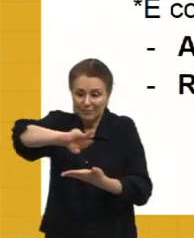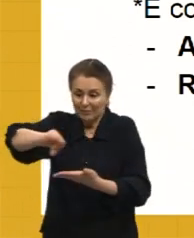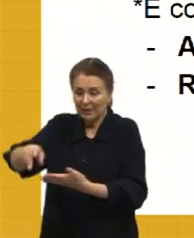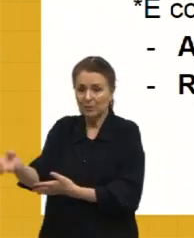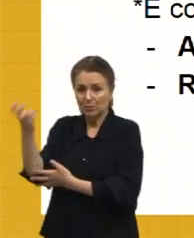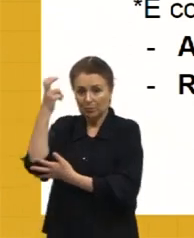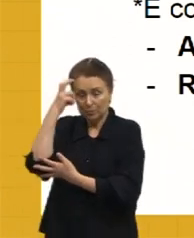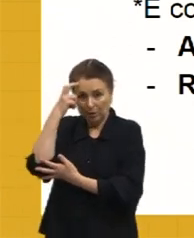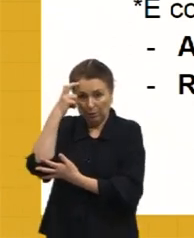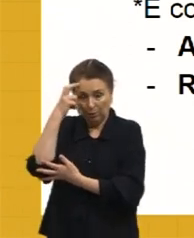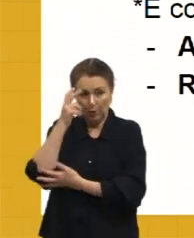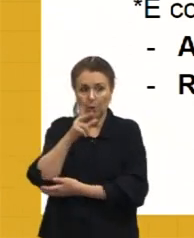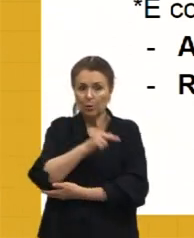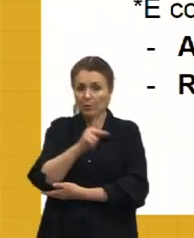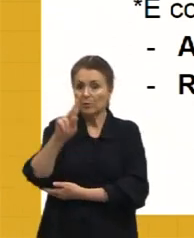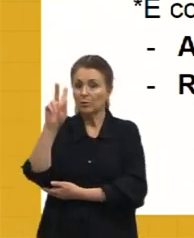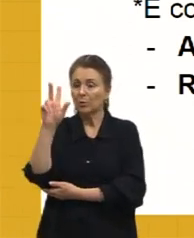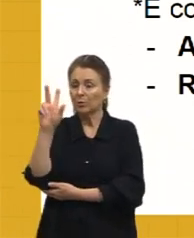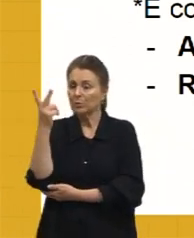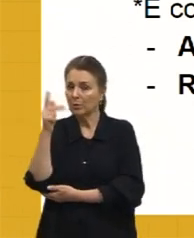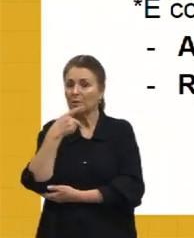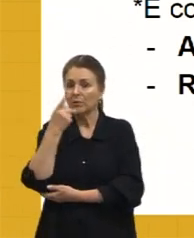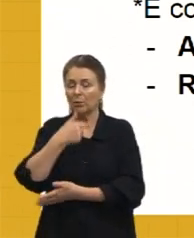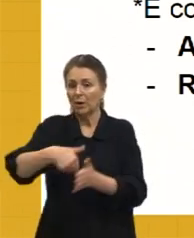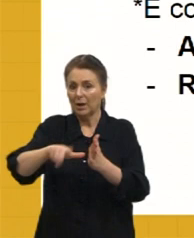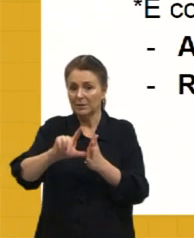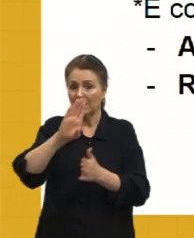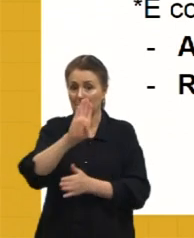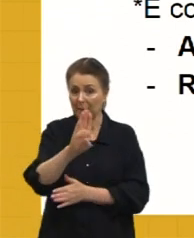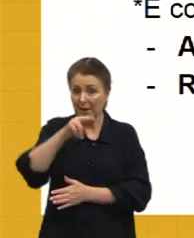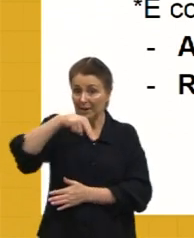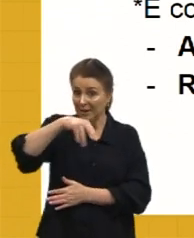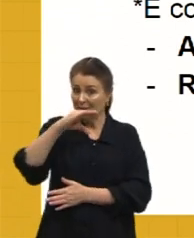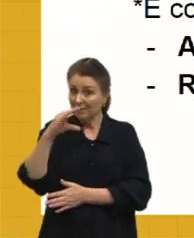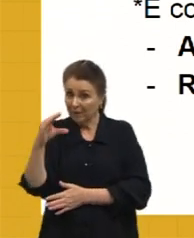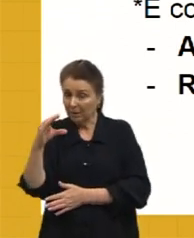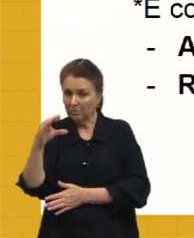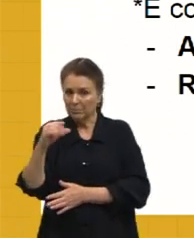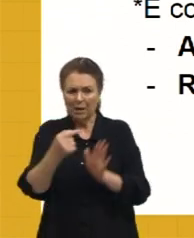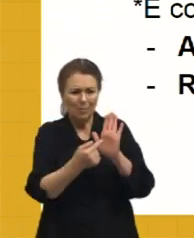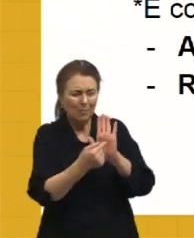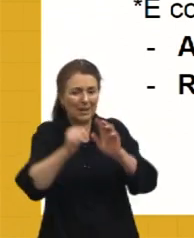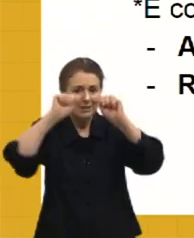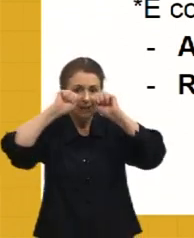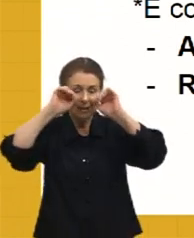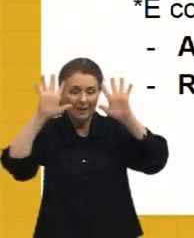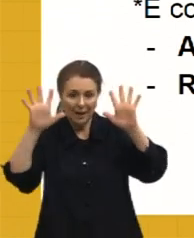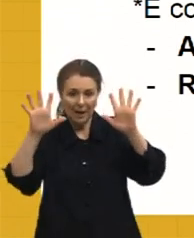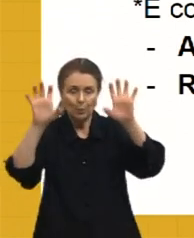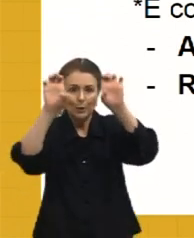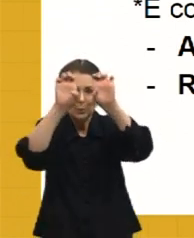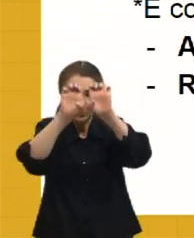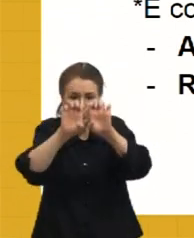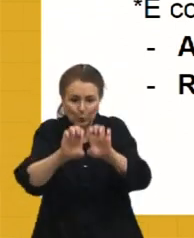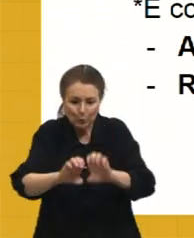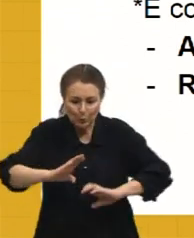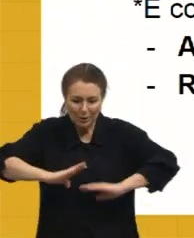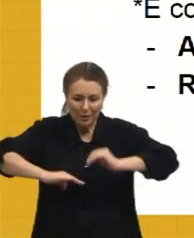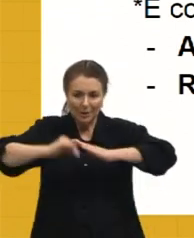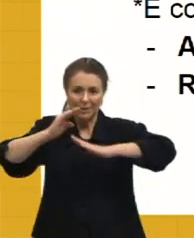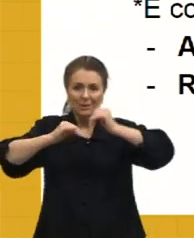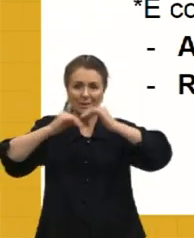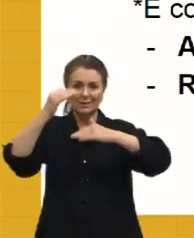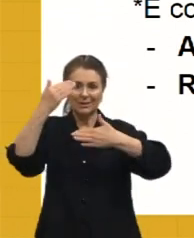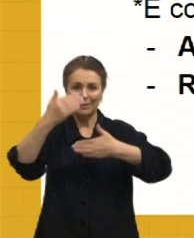veja que o que o Lucas comentou antes da bncc aparece claramente a elaboração a construção da